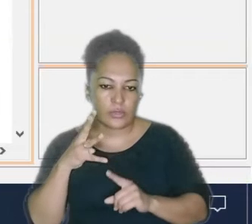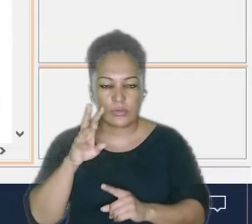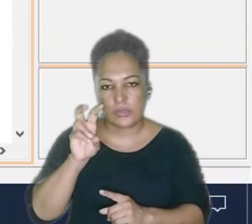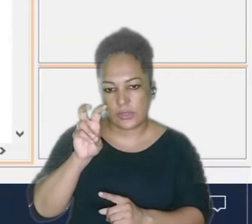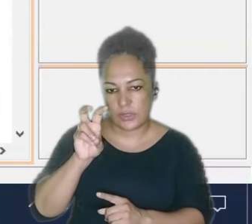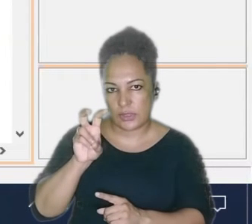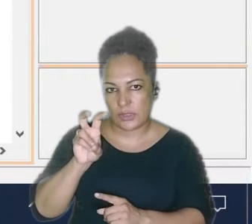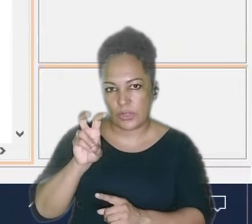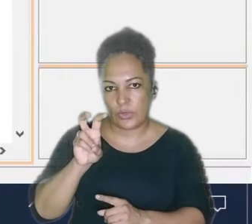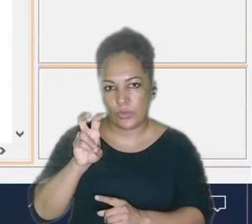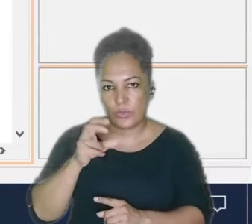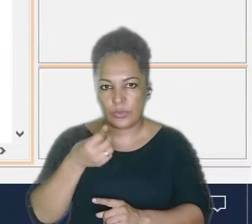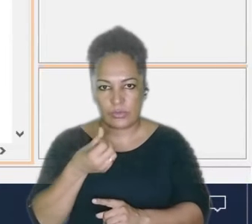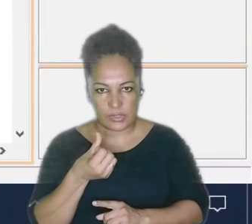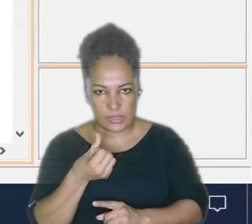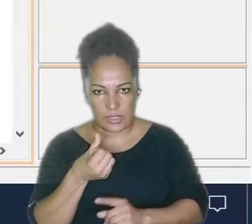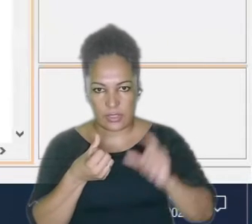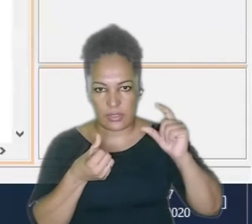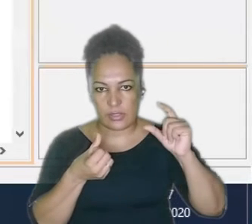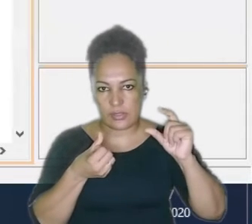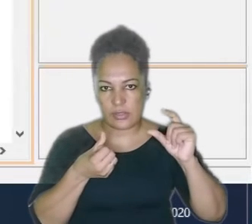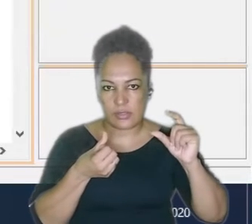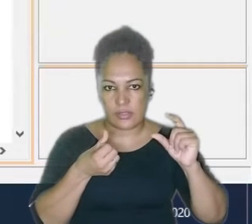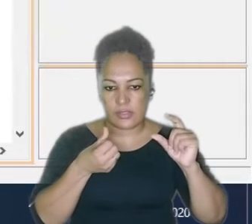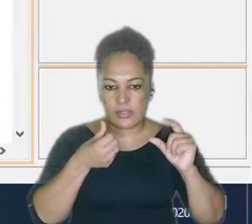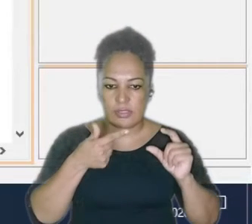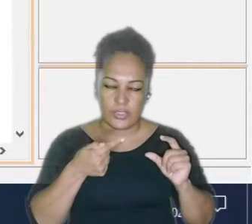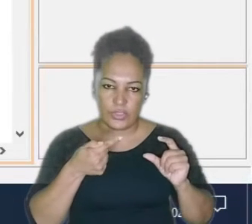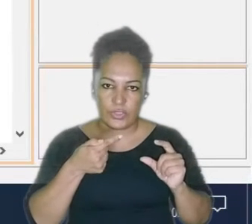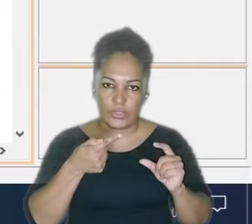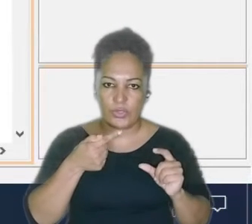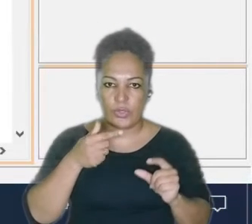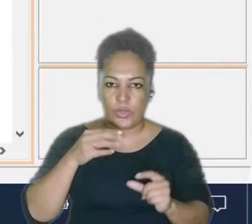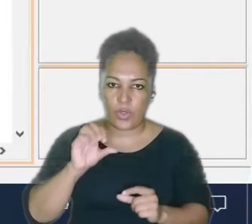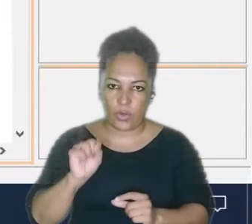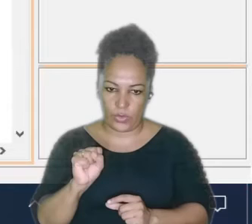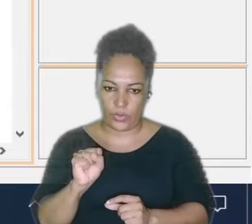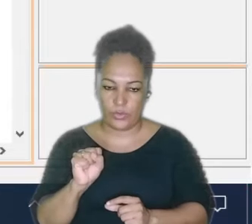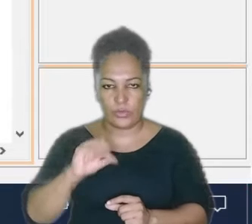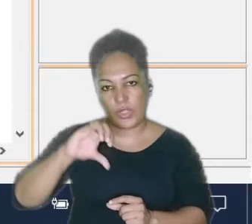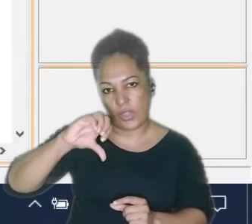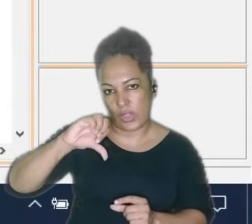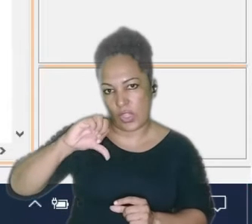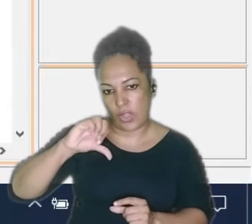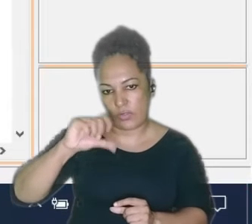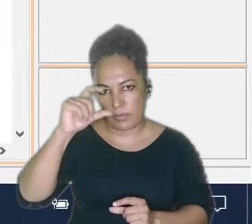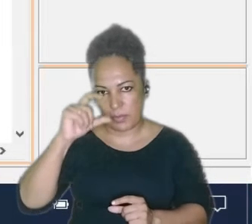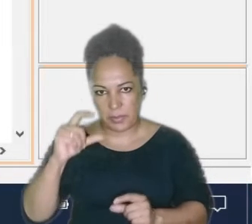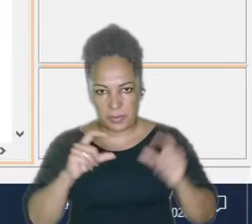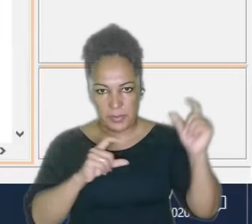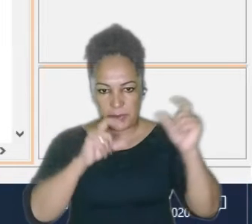3, 4, 5, 6, 7,